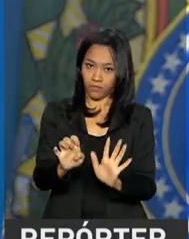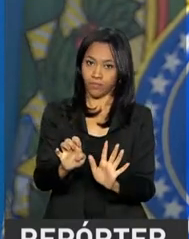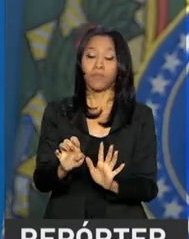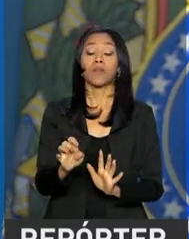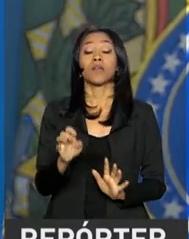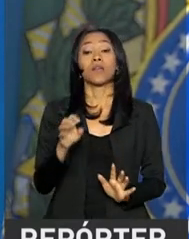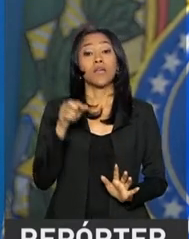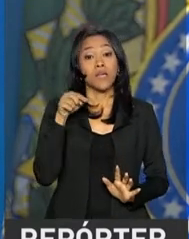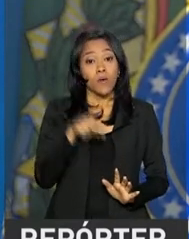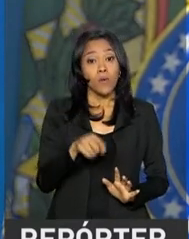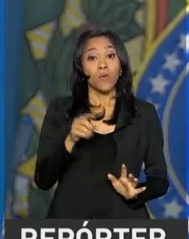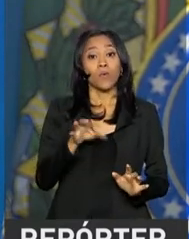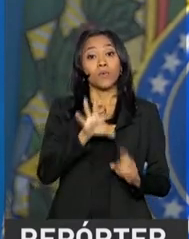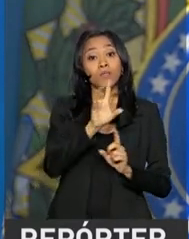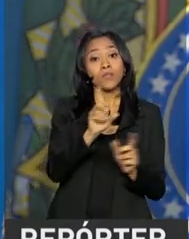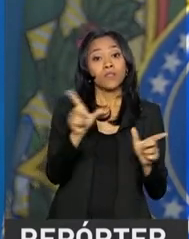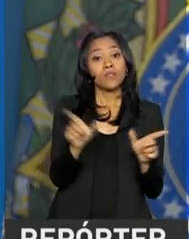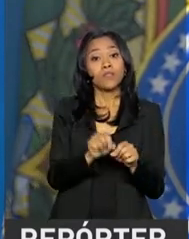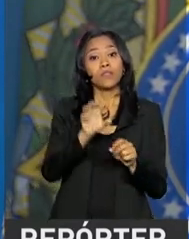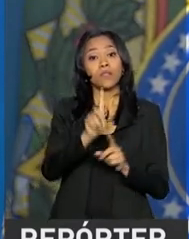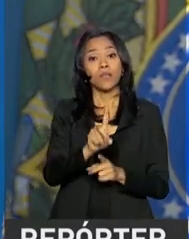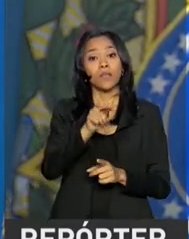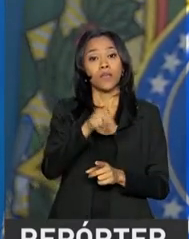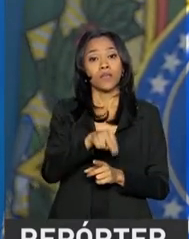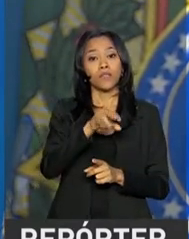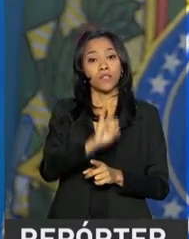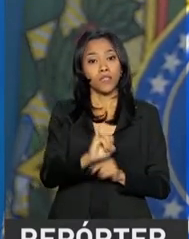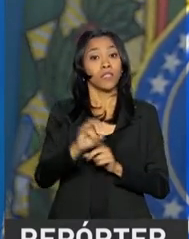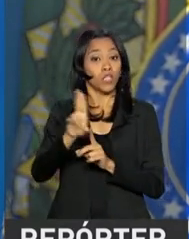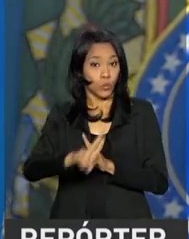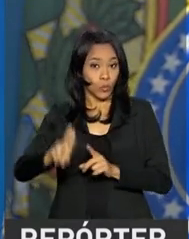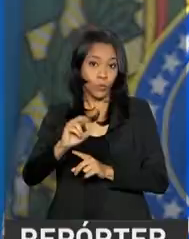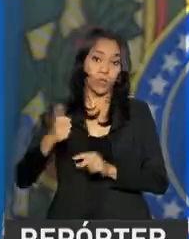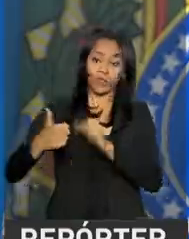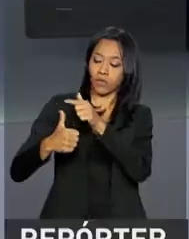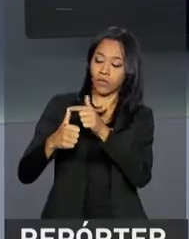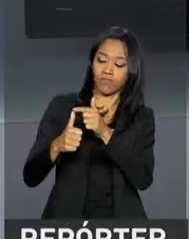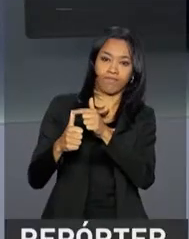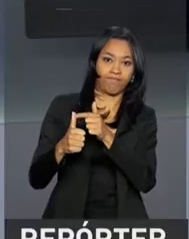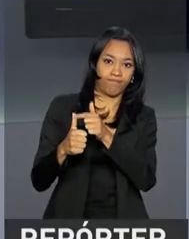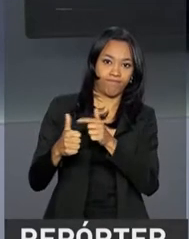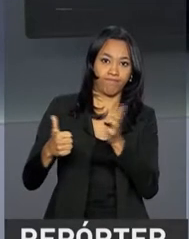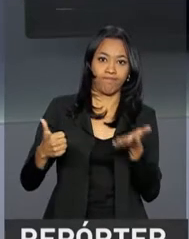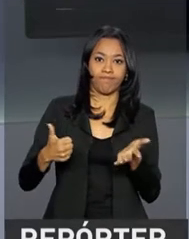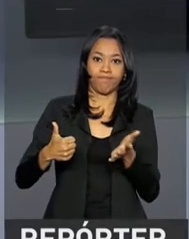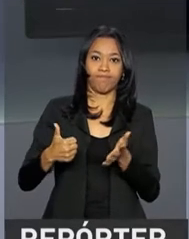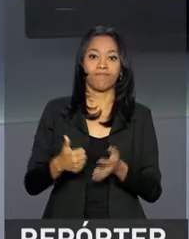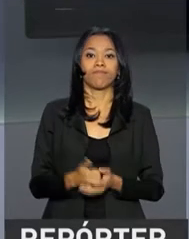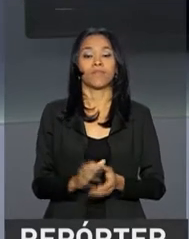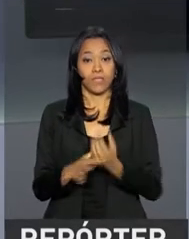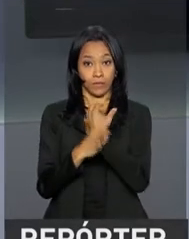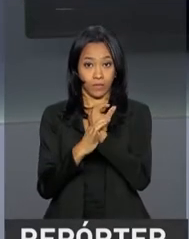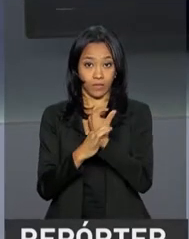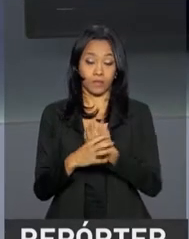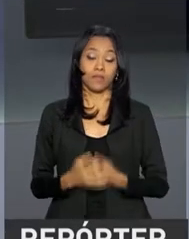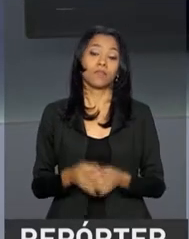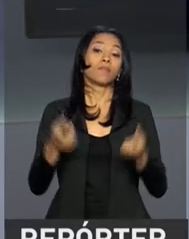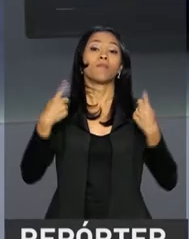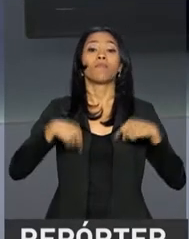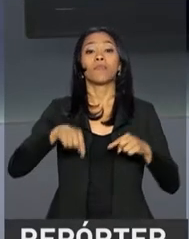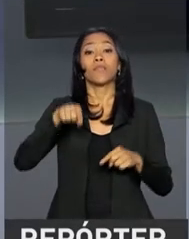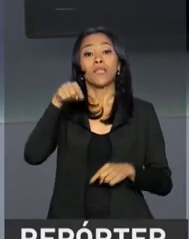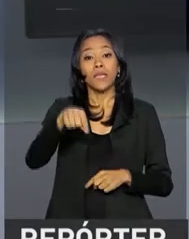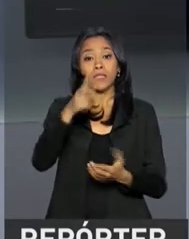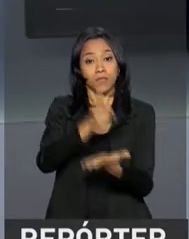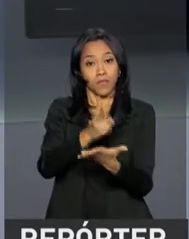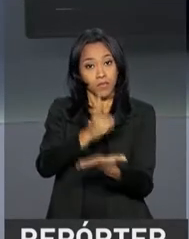se vale da biometria será também sinônimo de segurança nesta mesma solenidade foi